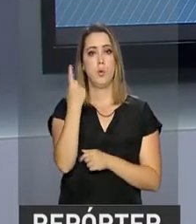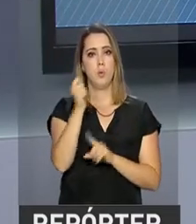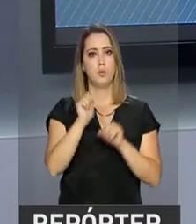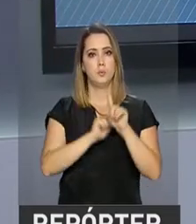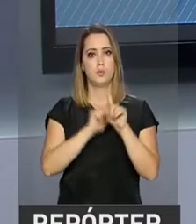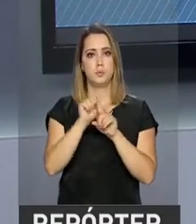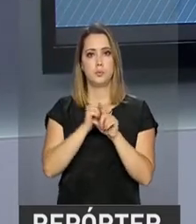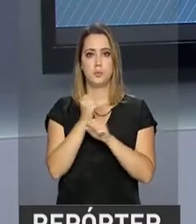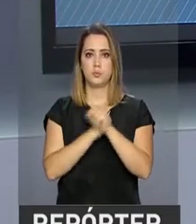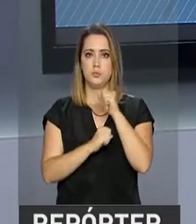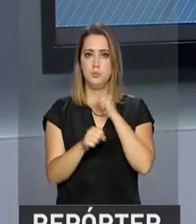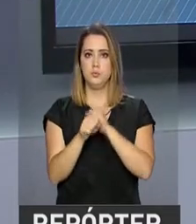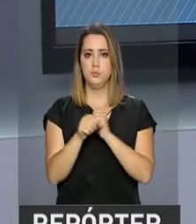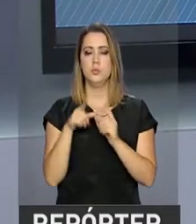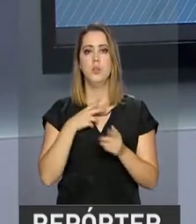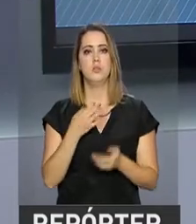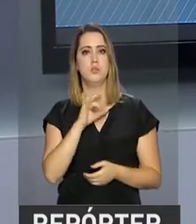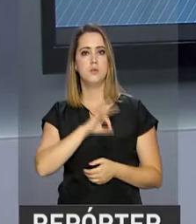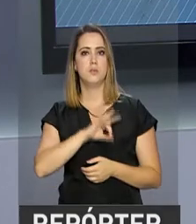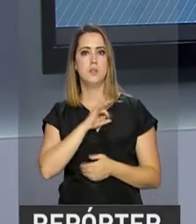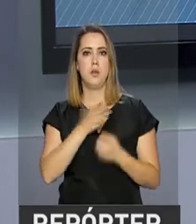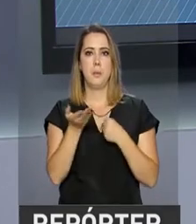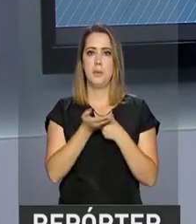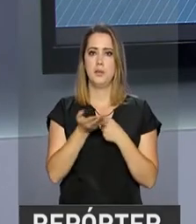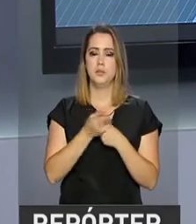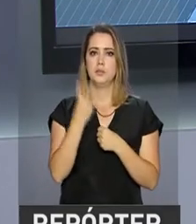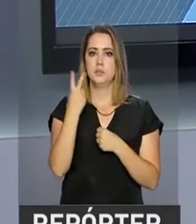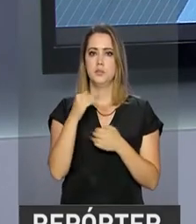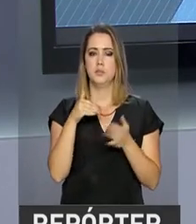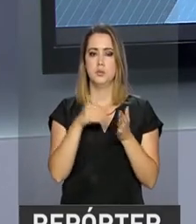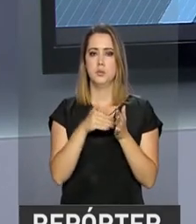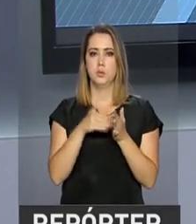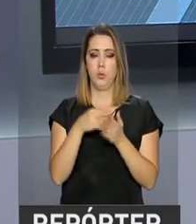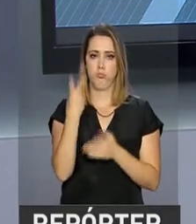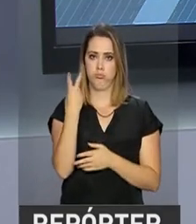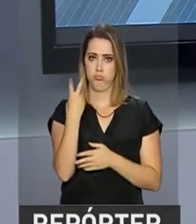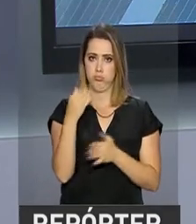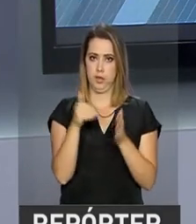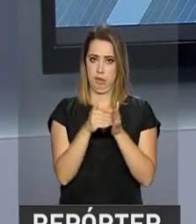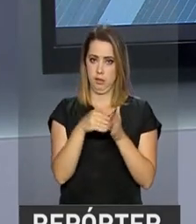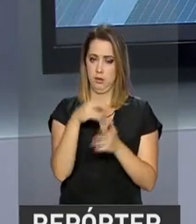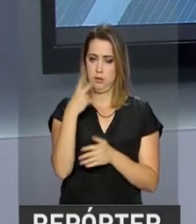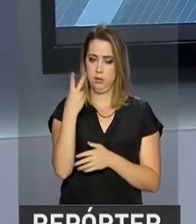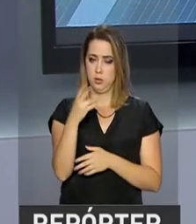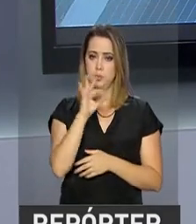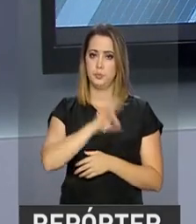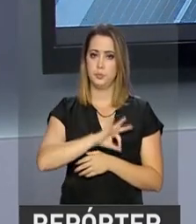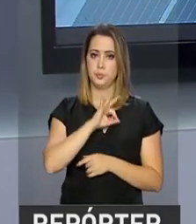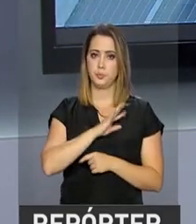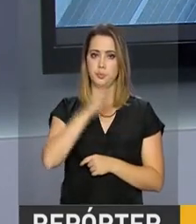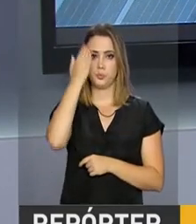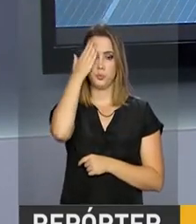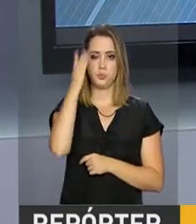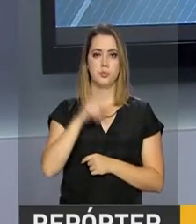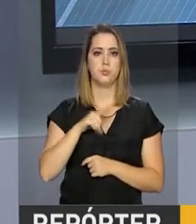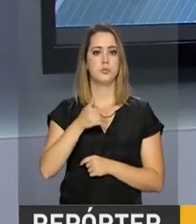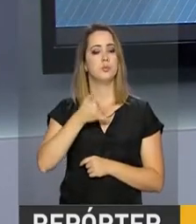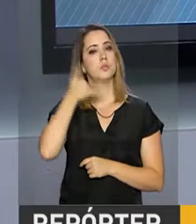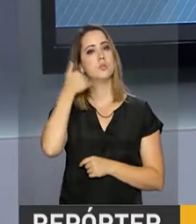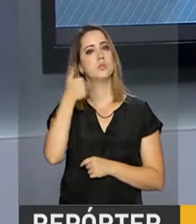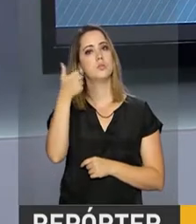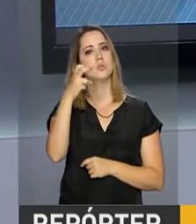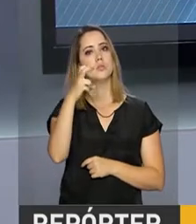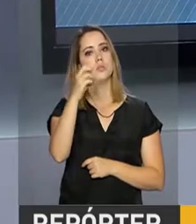mesmo ano passado e teve remuneração média de até dois salários mínimos para saber se têm direito ao benefício basta ligar para o telefone